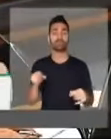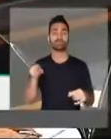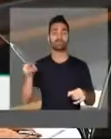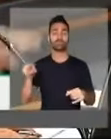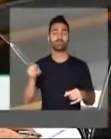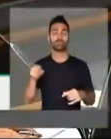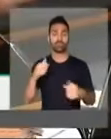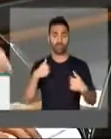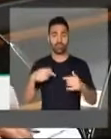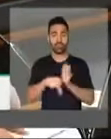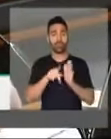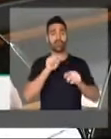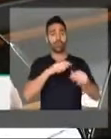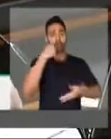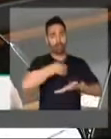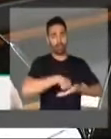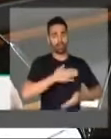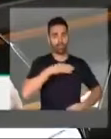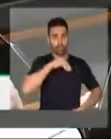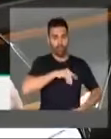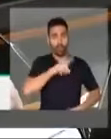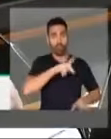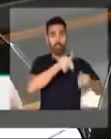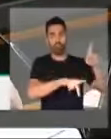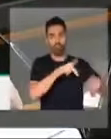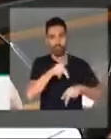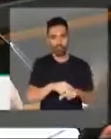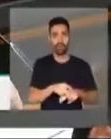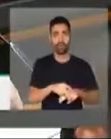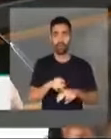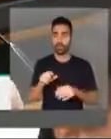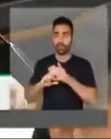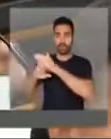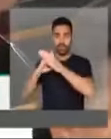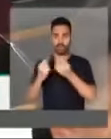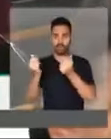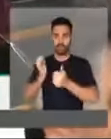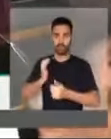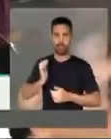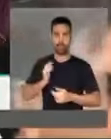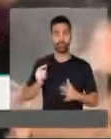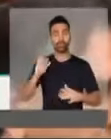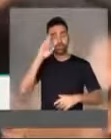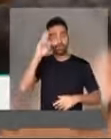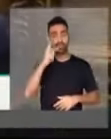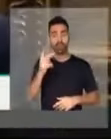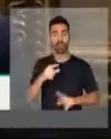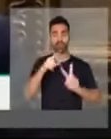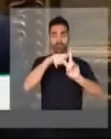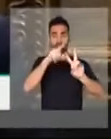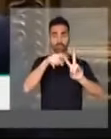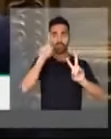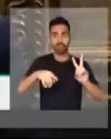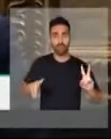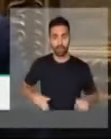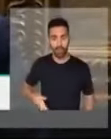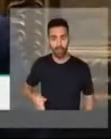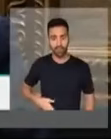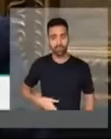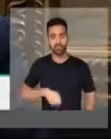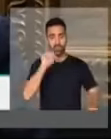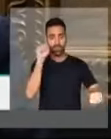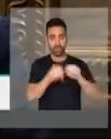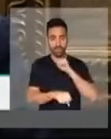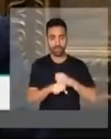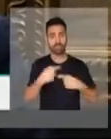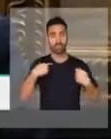dos que pagam o meu salário, que é o povo brasileiro. E o que o povo brasileiro lá fora fala hoje é que vocês dois são bandidos,